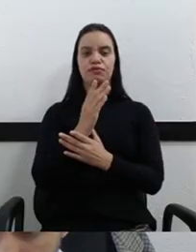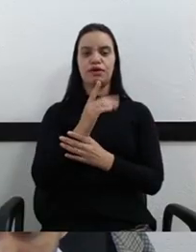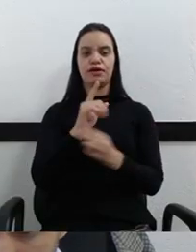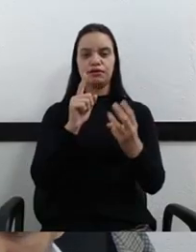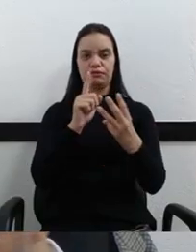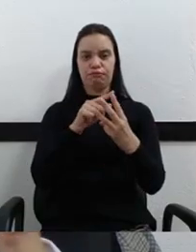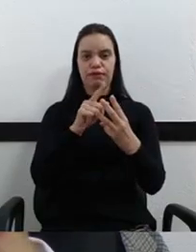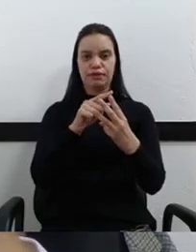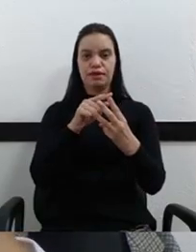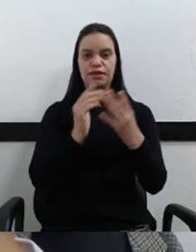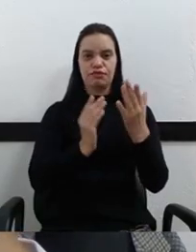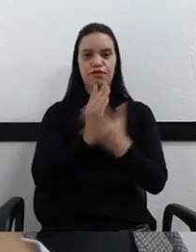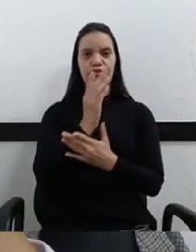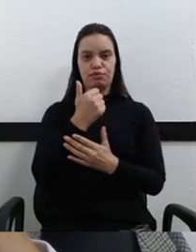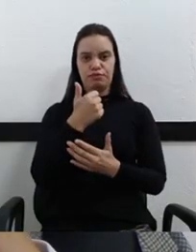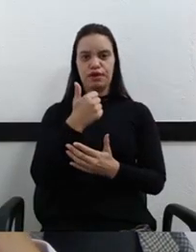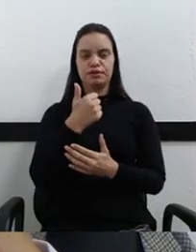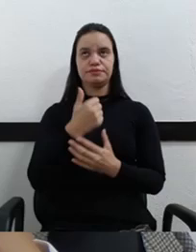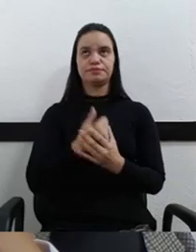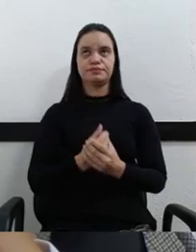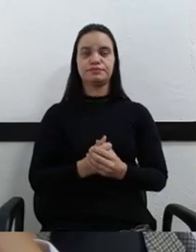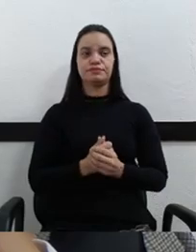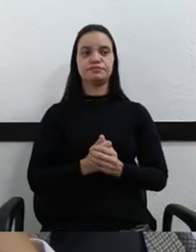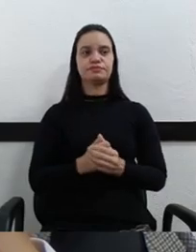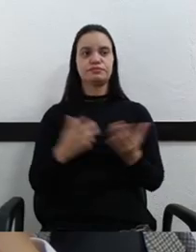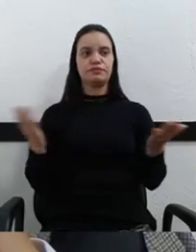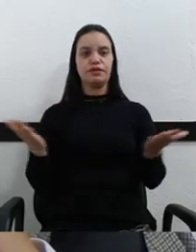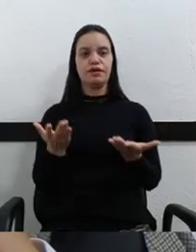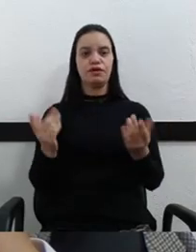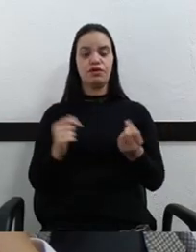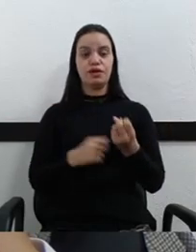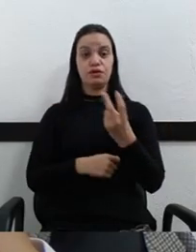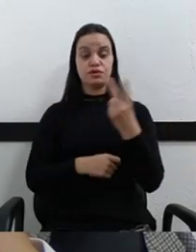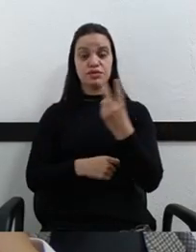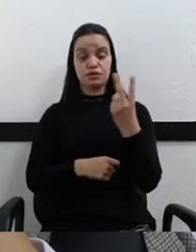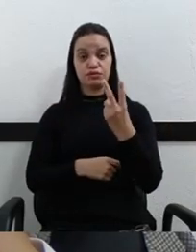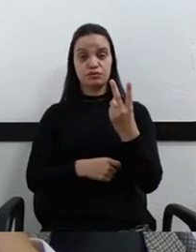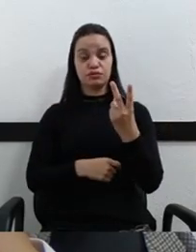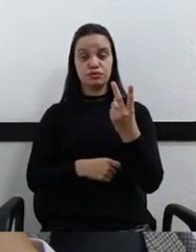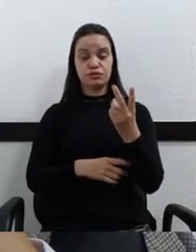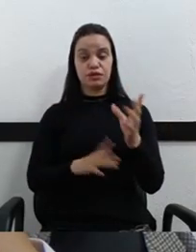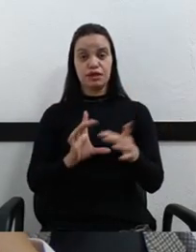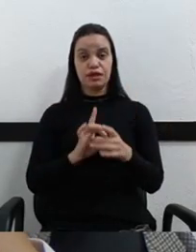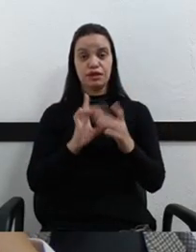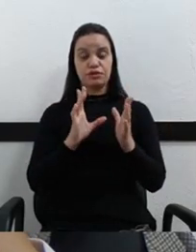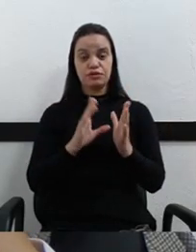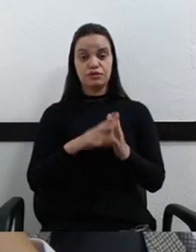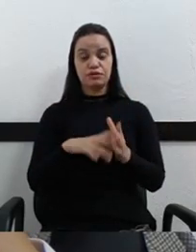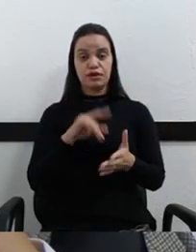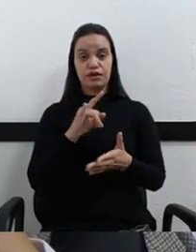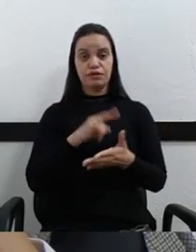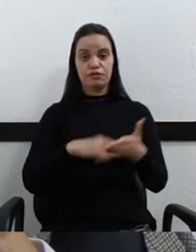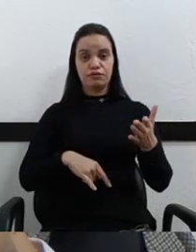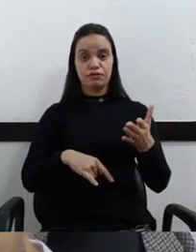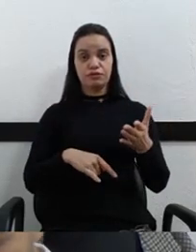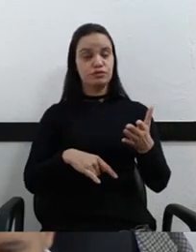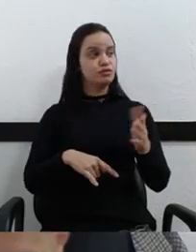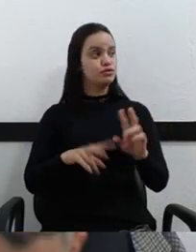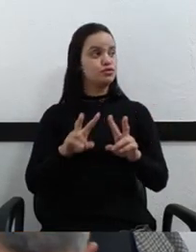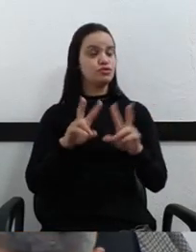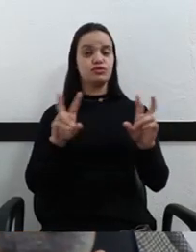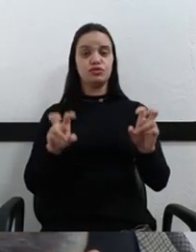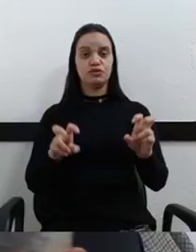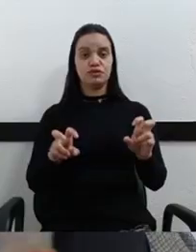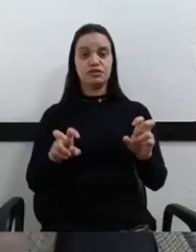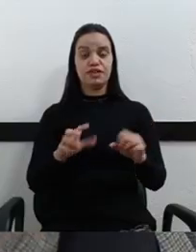primeira abertura. Agora, o segundo. Fica autorizada a formulação de pedidos de indeferimento